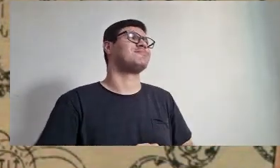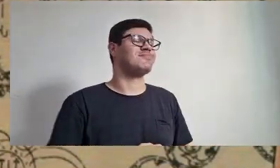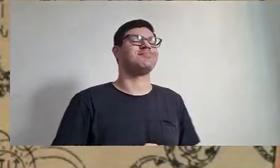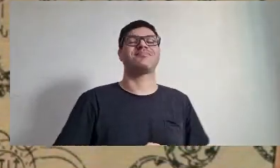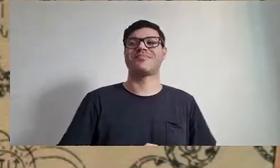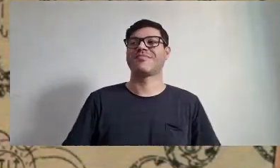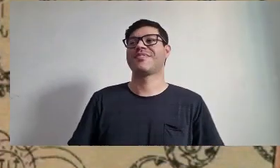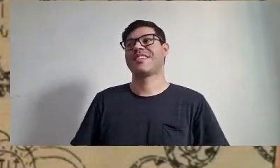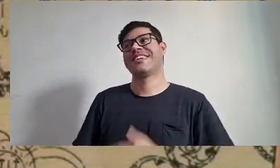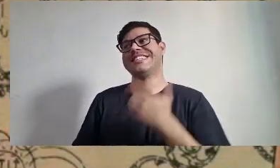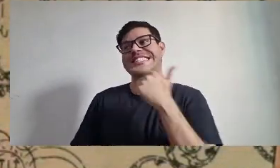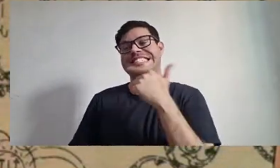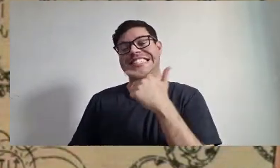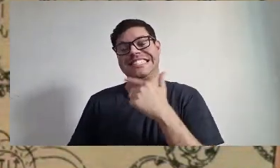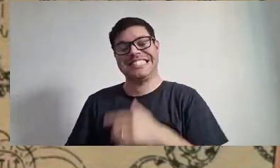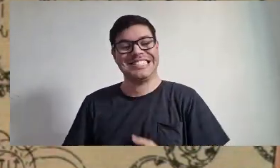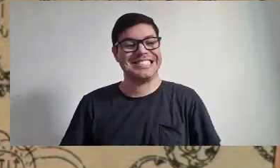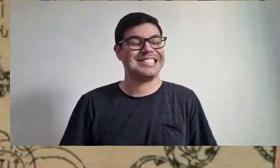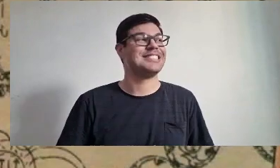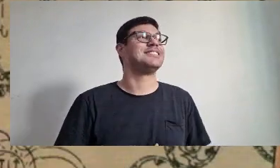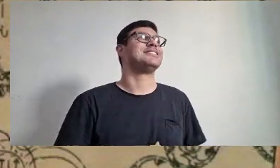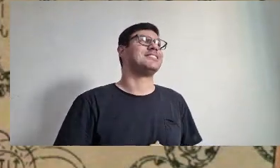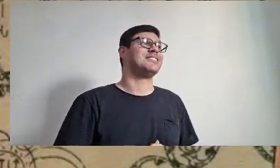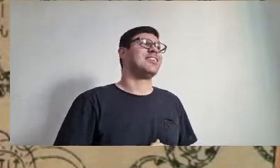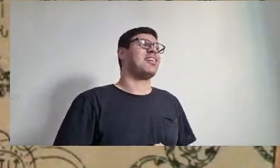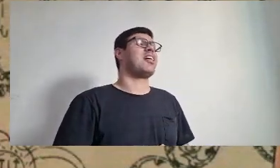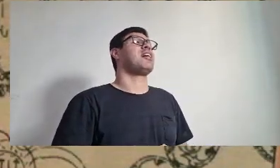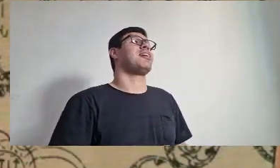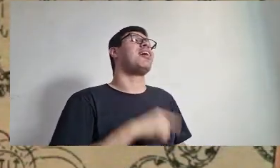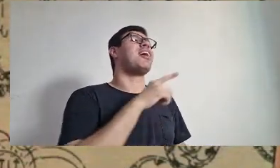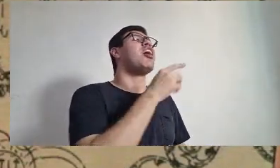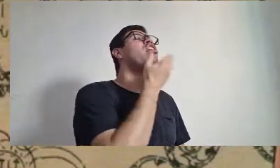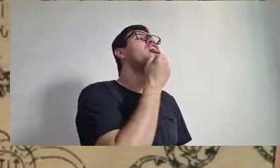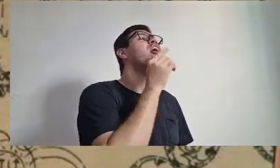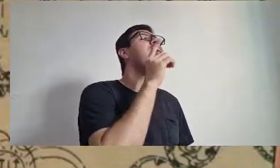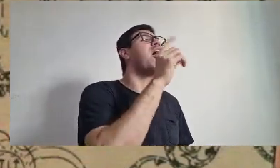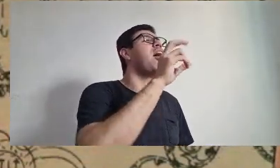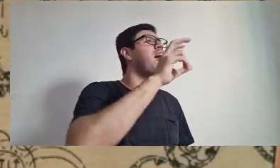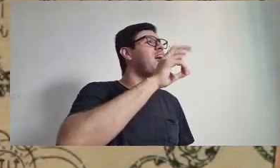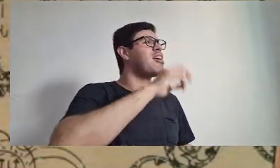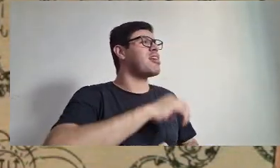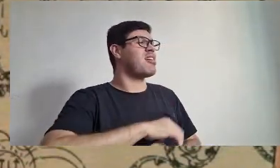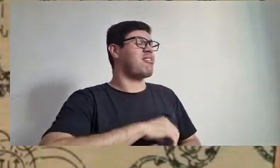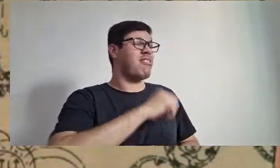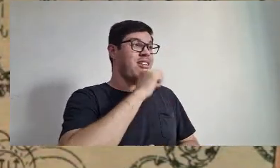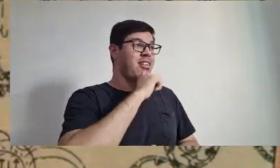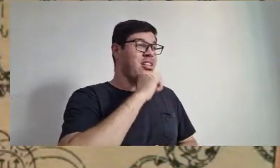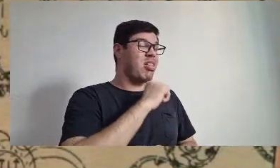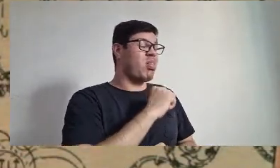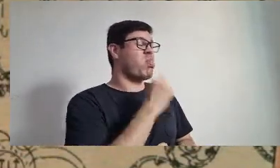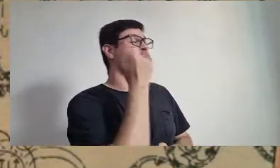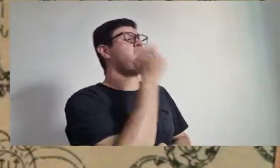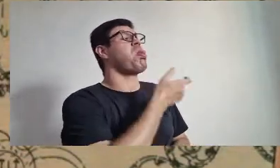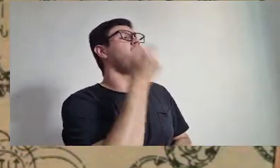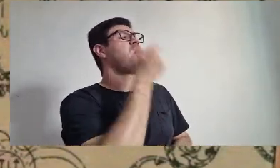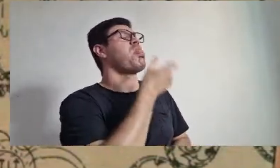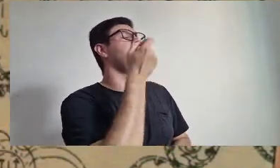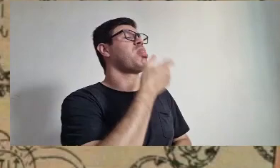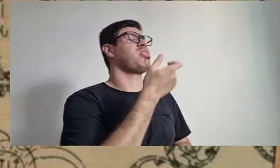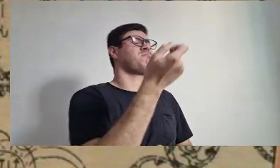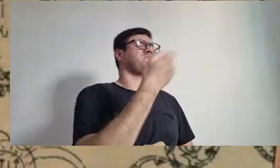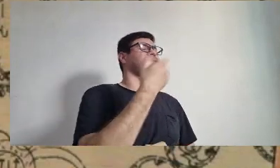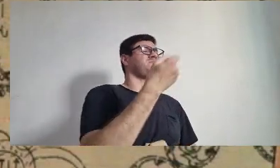rir, né? Aí começou a falar mal da igreja, falar mal do pastor, esse foi o primeiro contato.